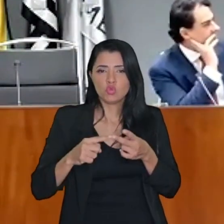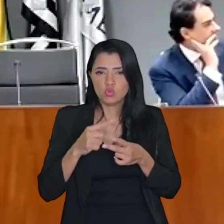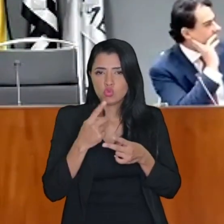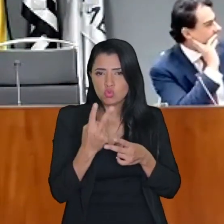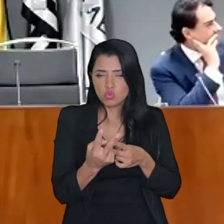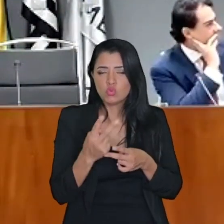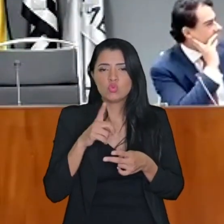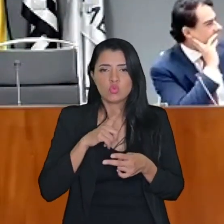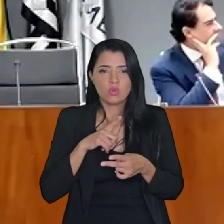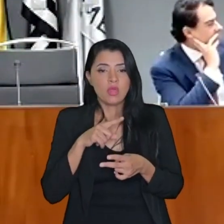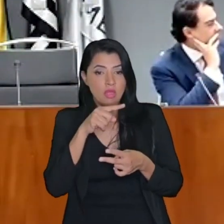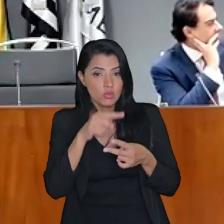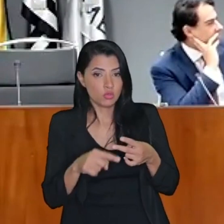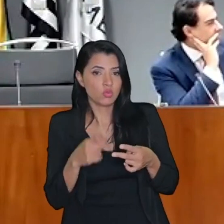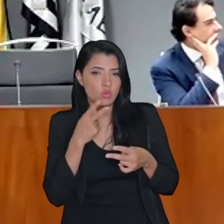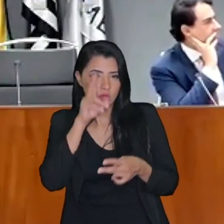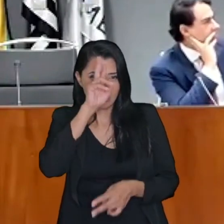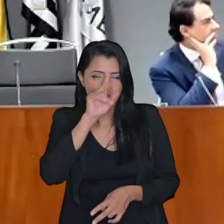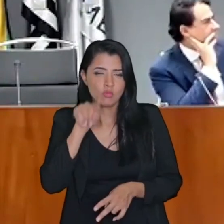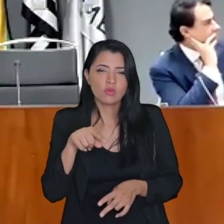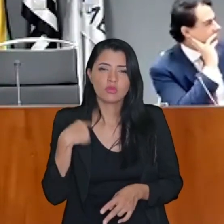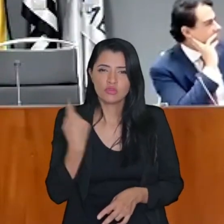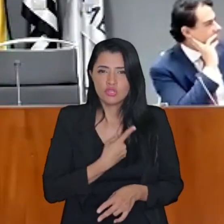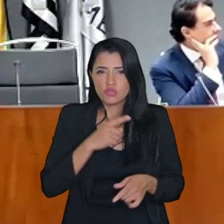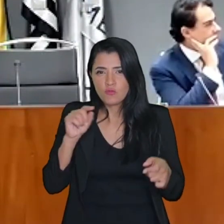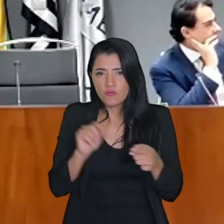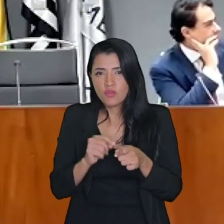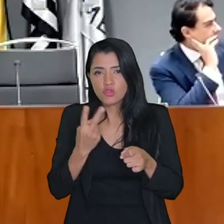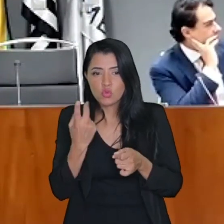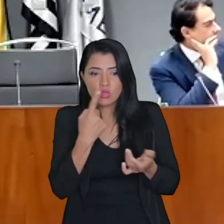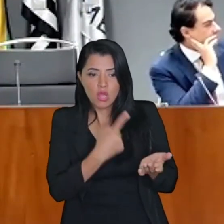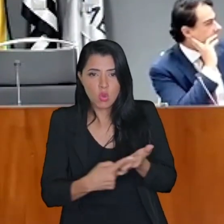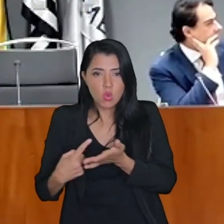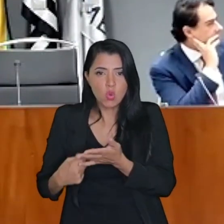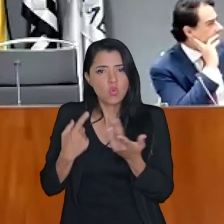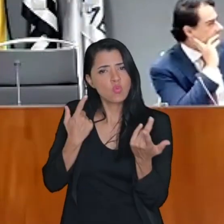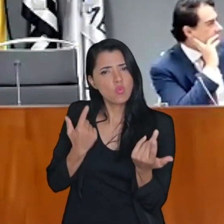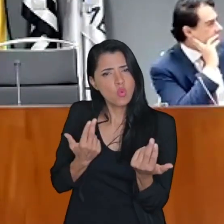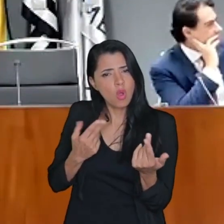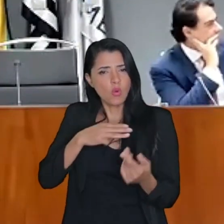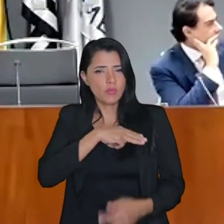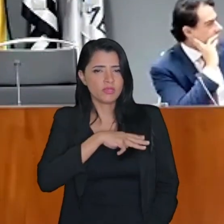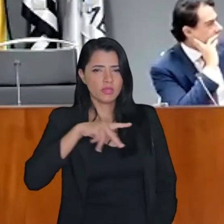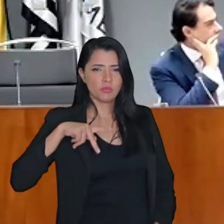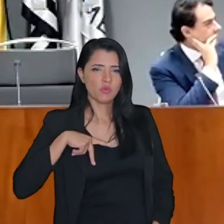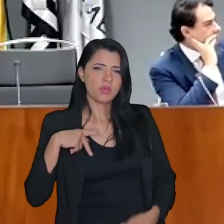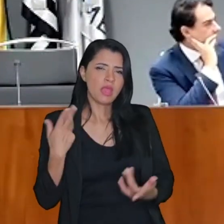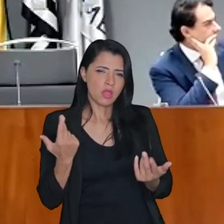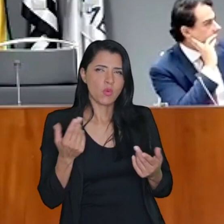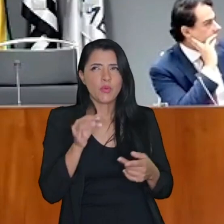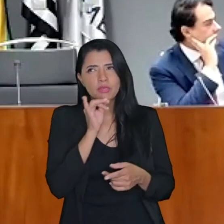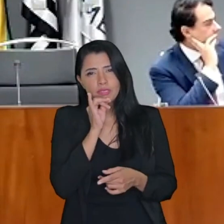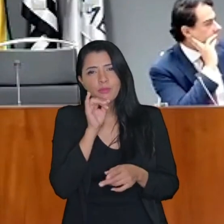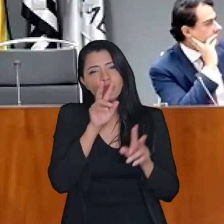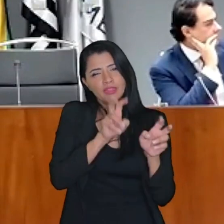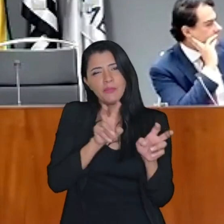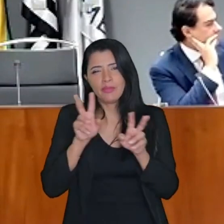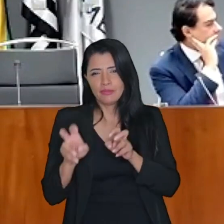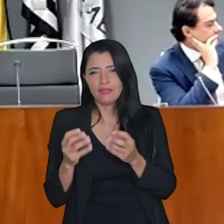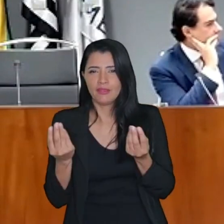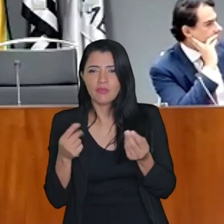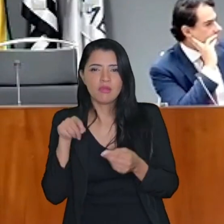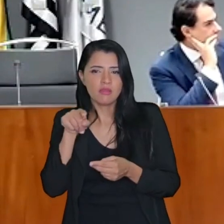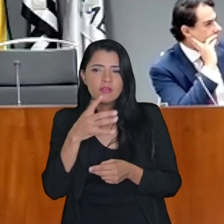eu fui advogado das duas, eu me lembro que a gente fez 2 acordos iguais com o Ministério Público, prevendo, iguais no sentido de penas, em que